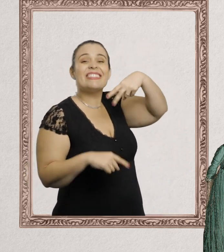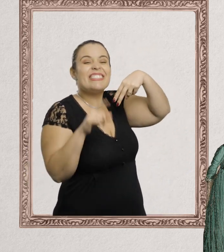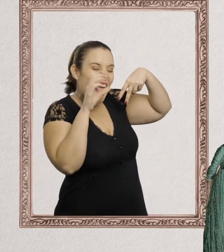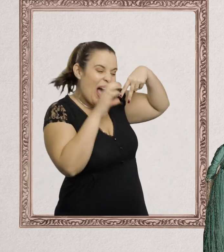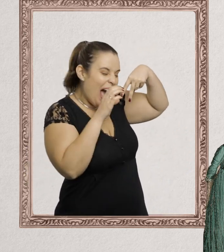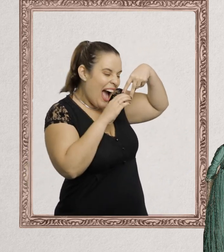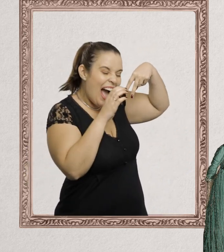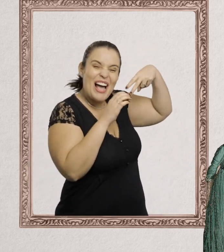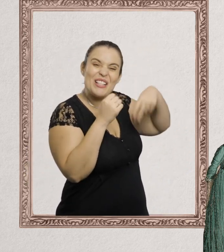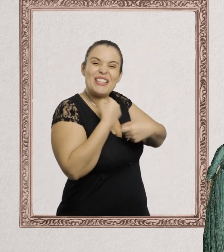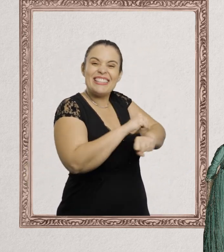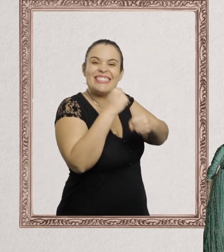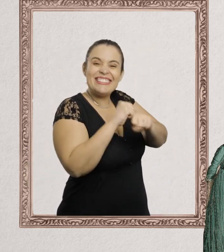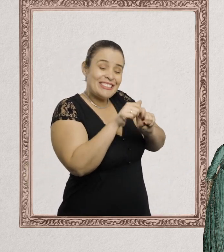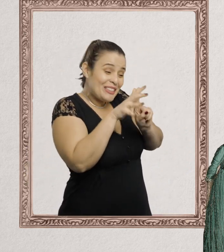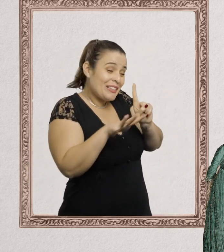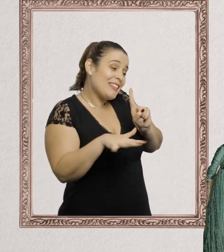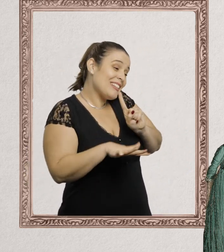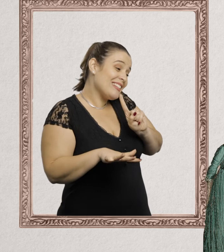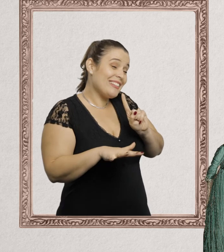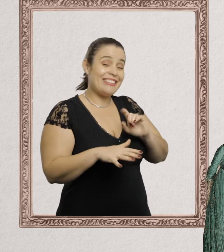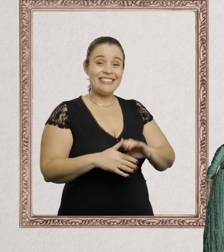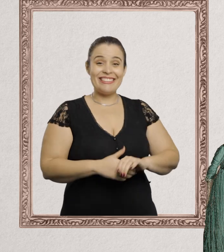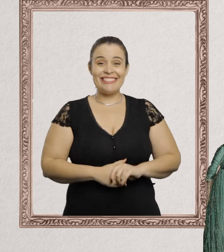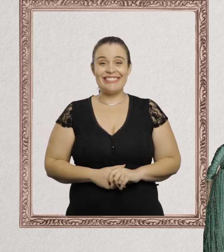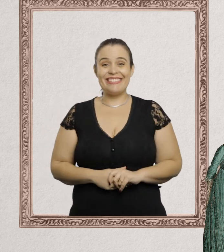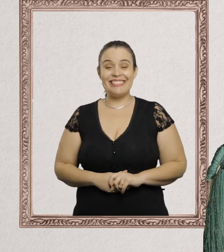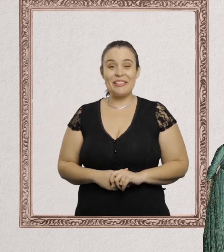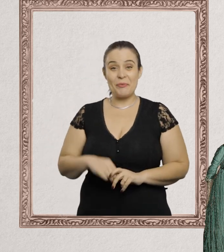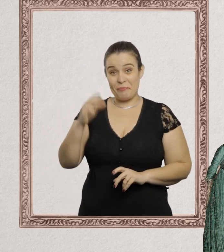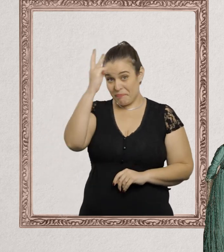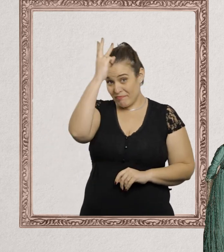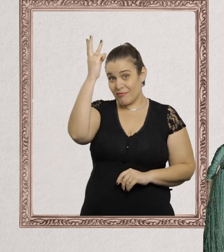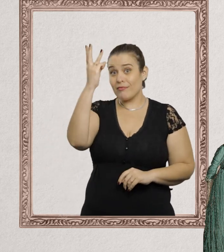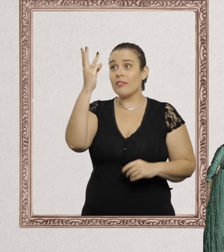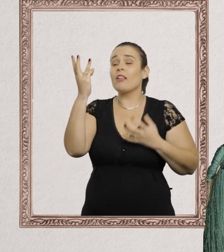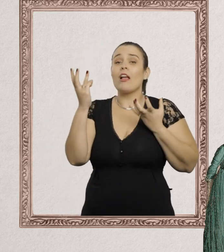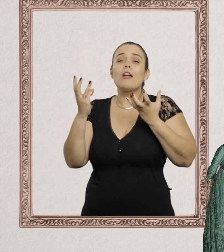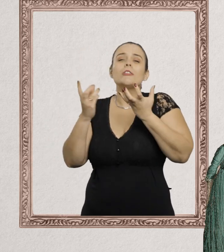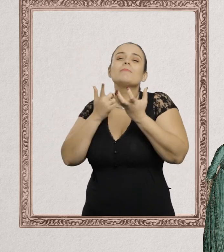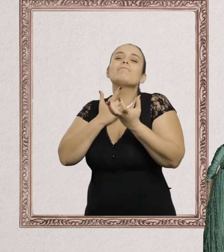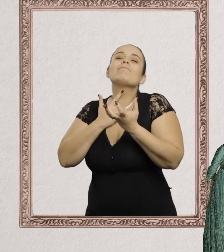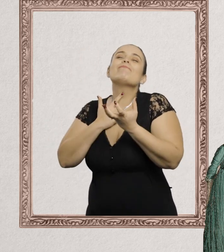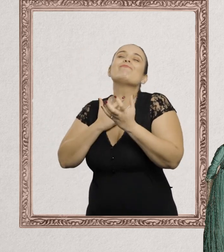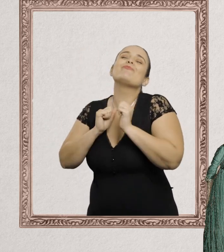de Wendy respondeu: É só para a faxina de primavera, mamãe!